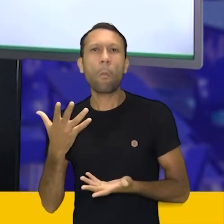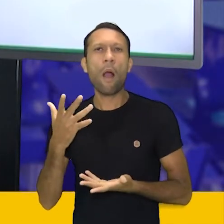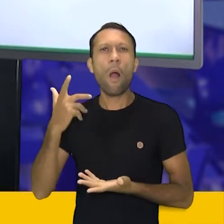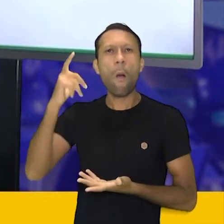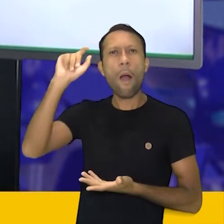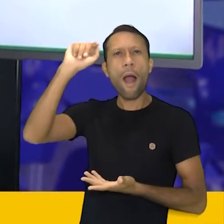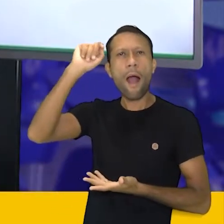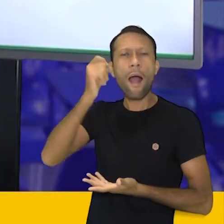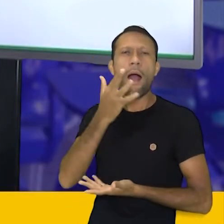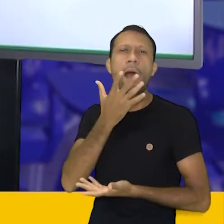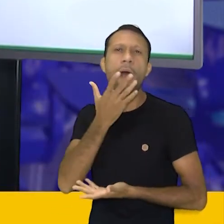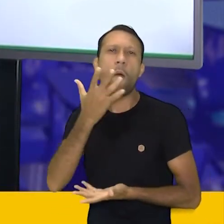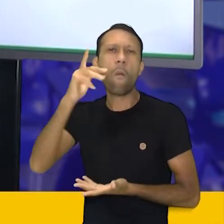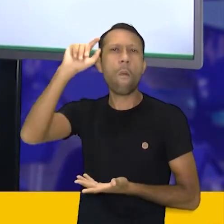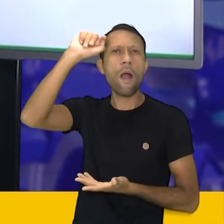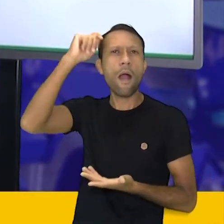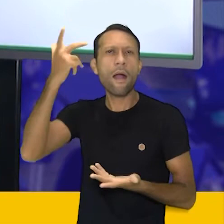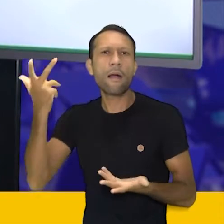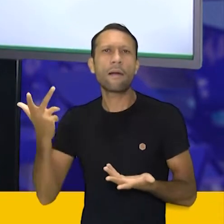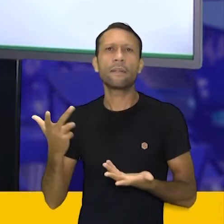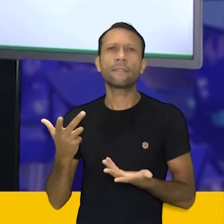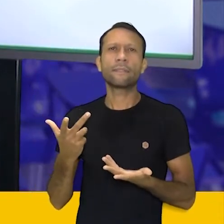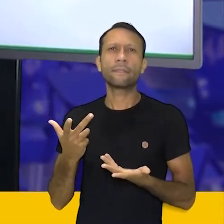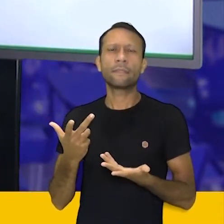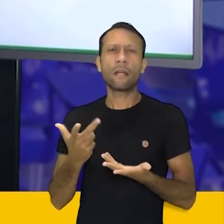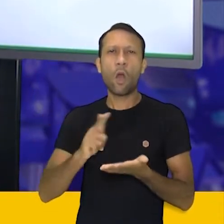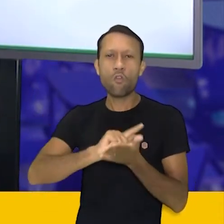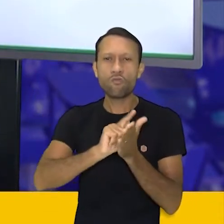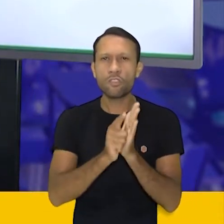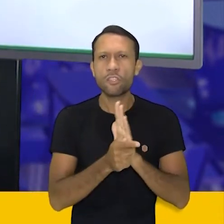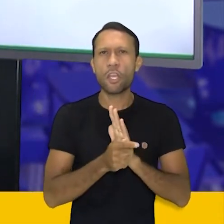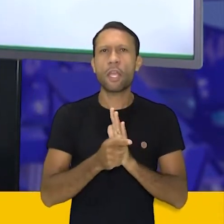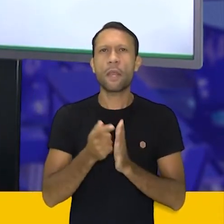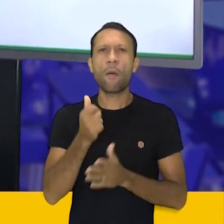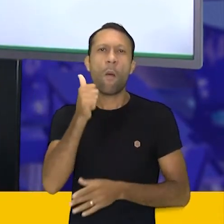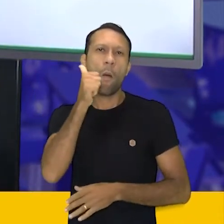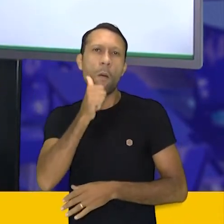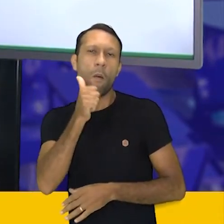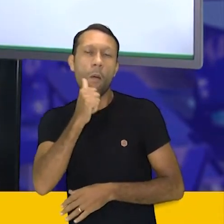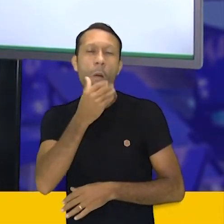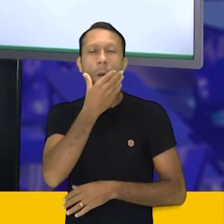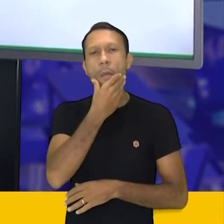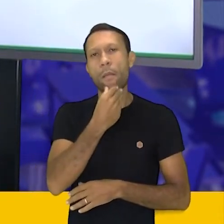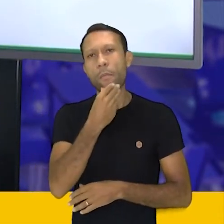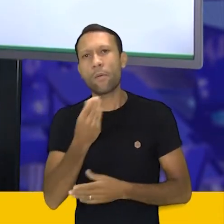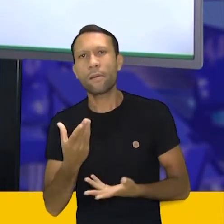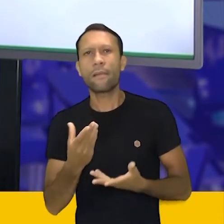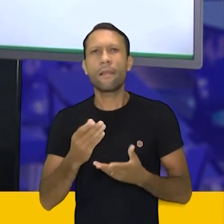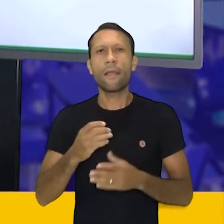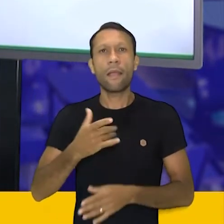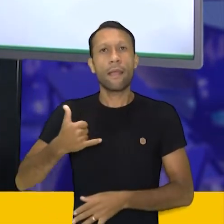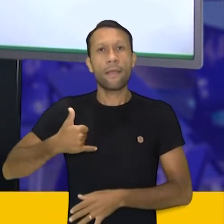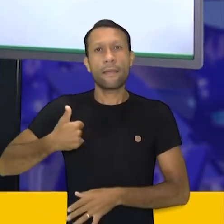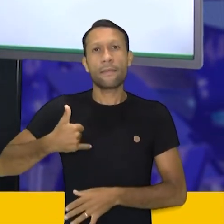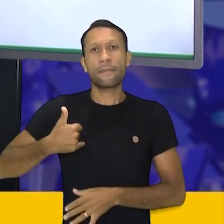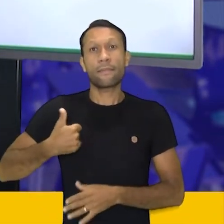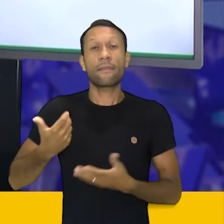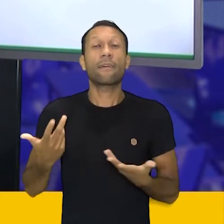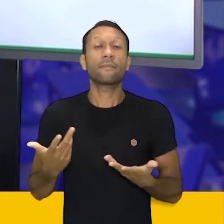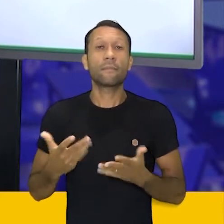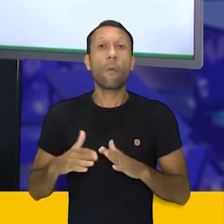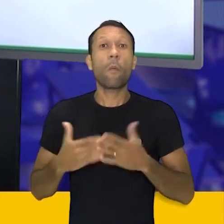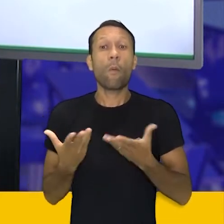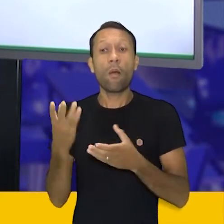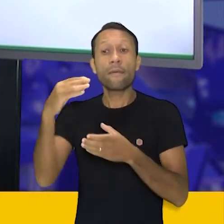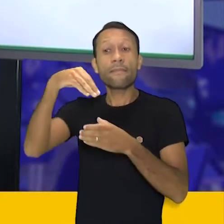Qual a raça, né? Qual o gênero, o sexo, a idade? Quem mais